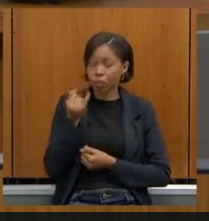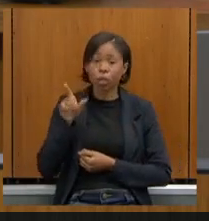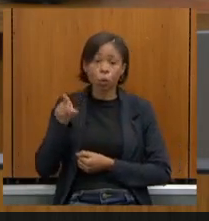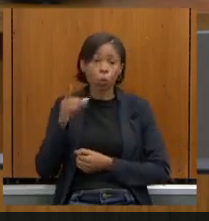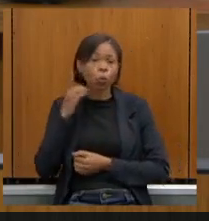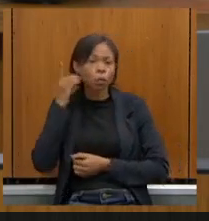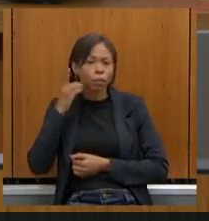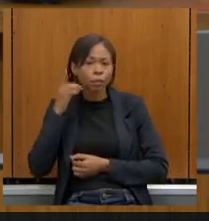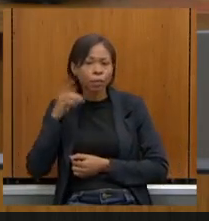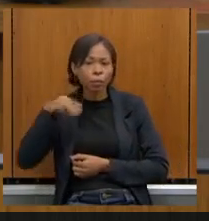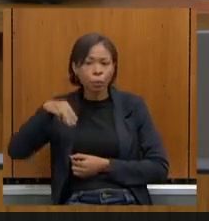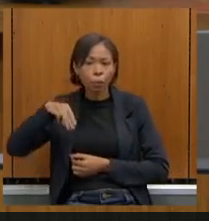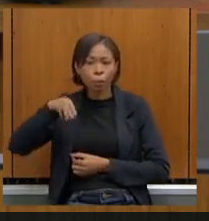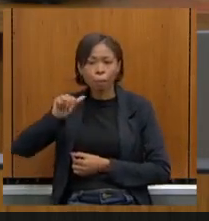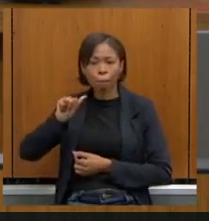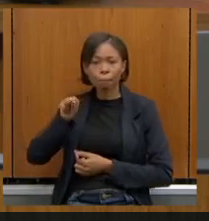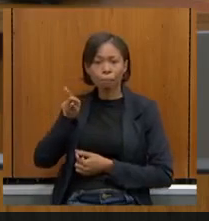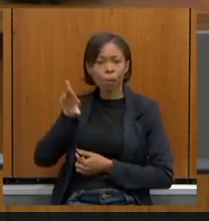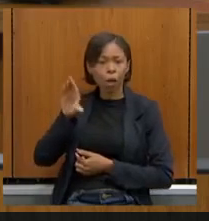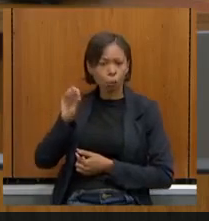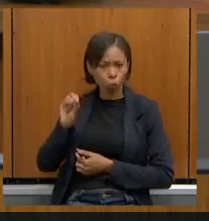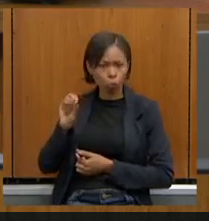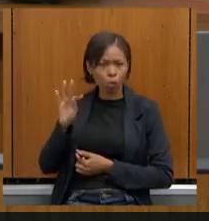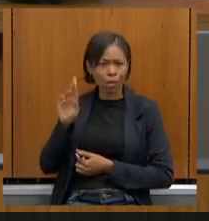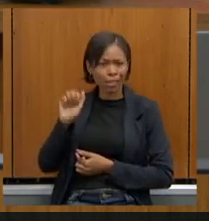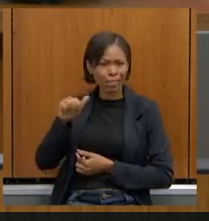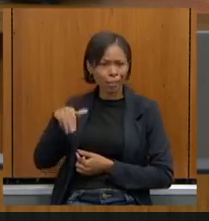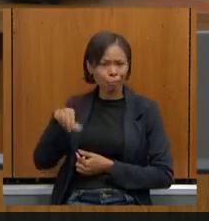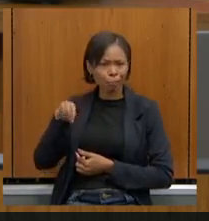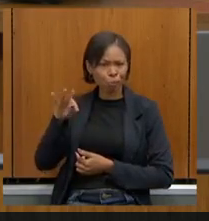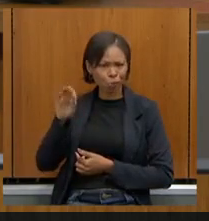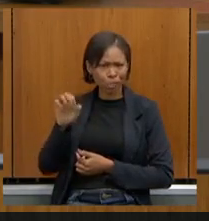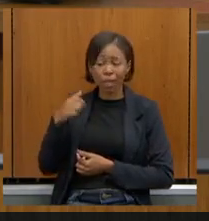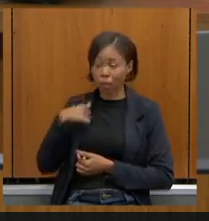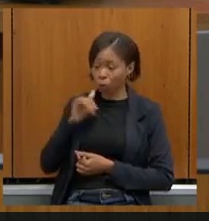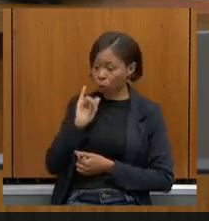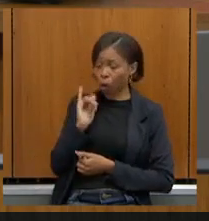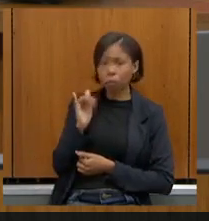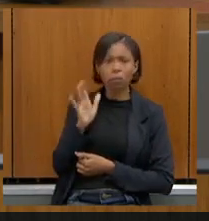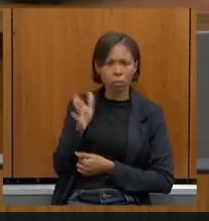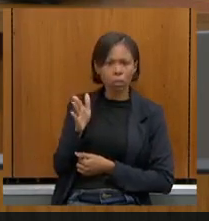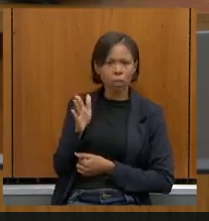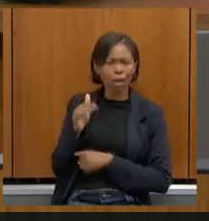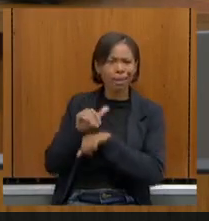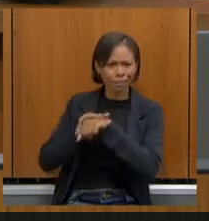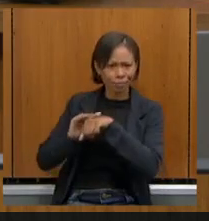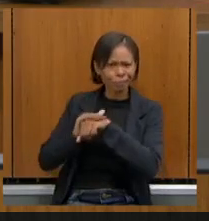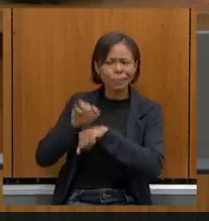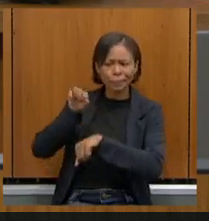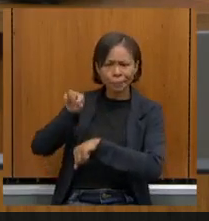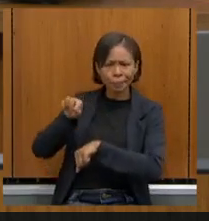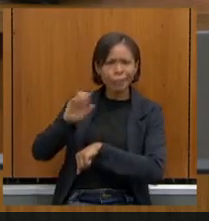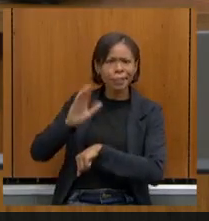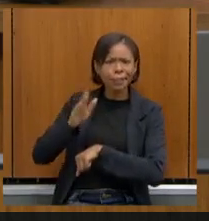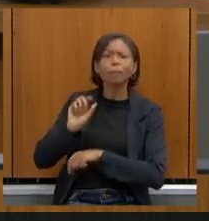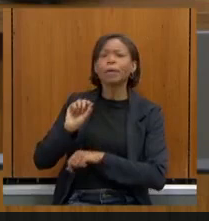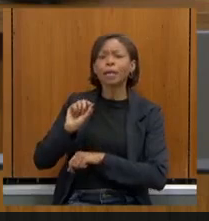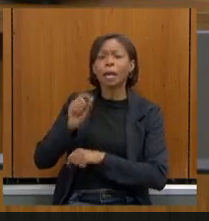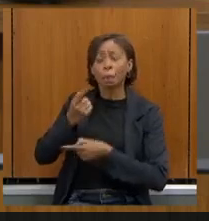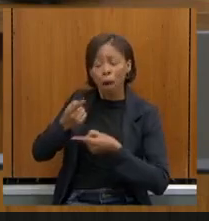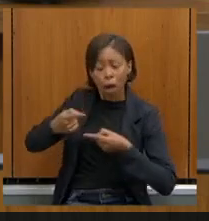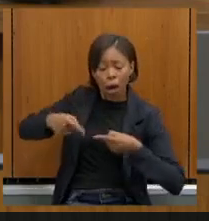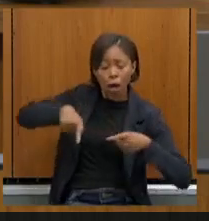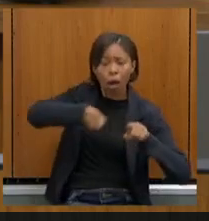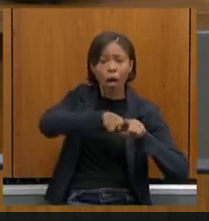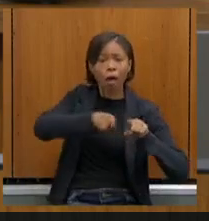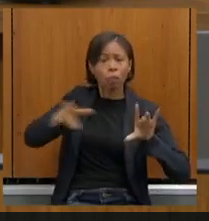falei isso com ele, ele tem, não é, Léo? Nós já falamos isso com ele para vocês se unirem e ver